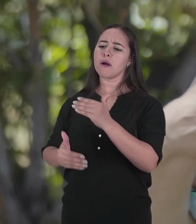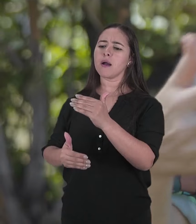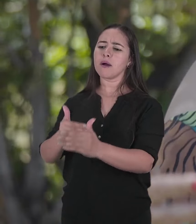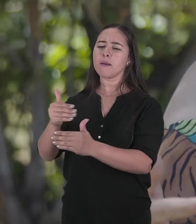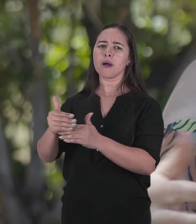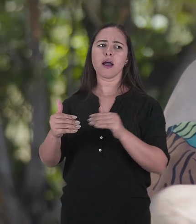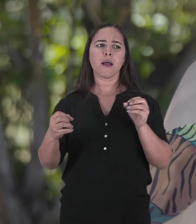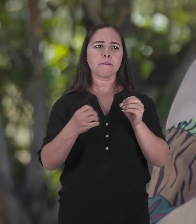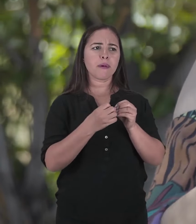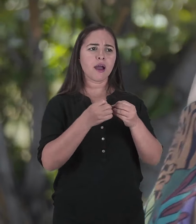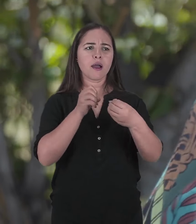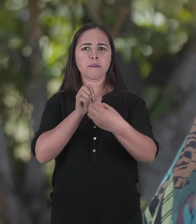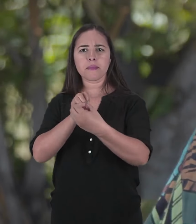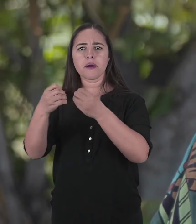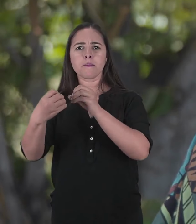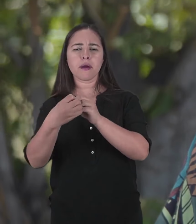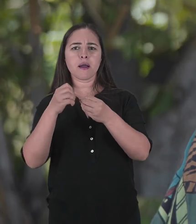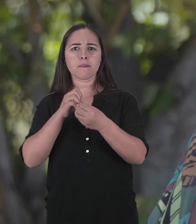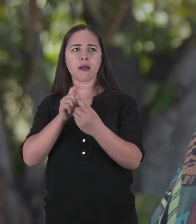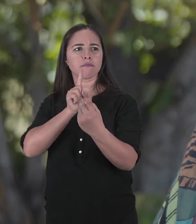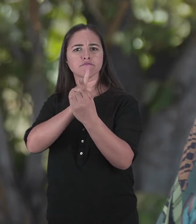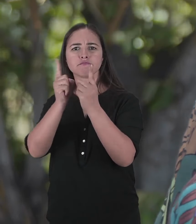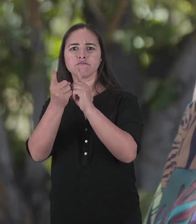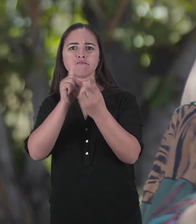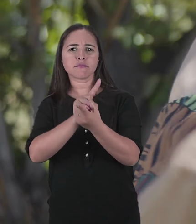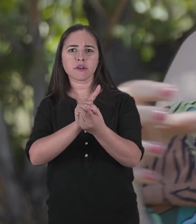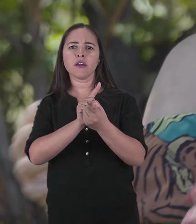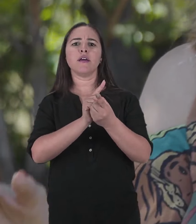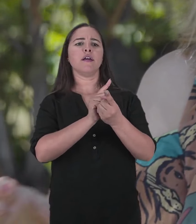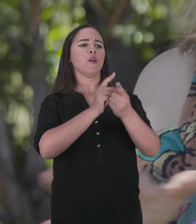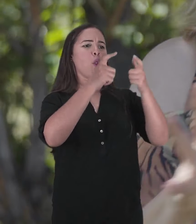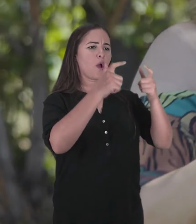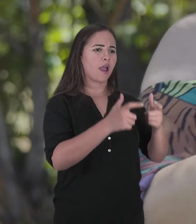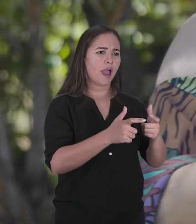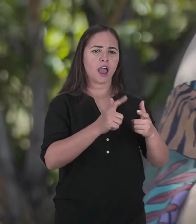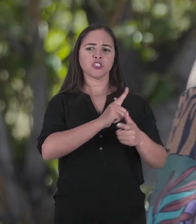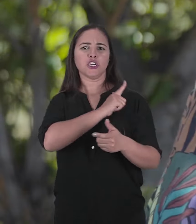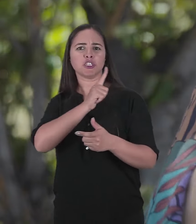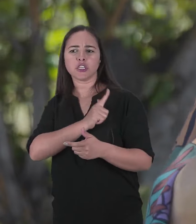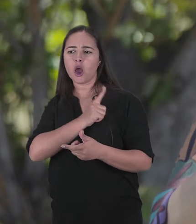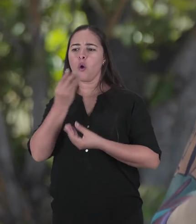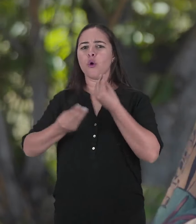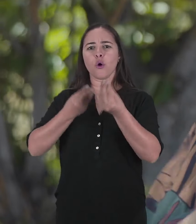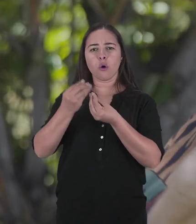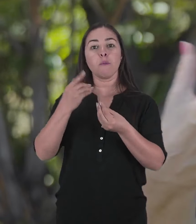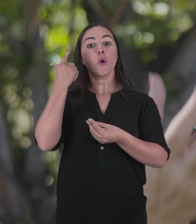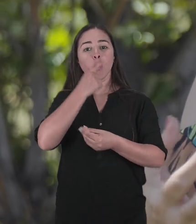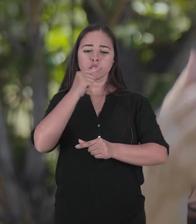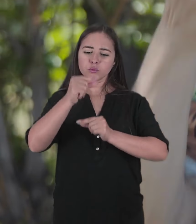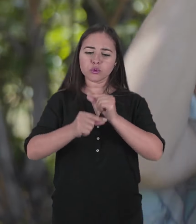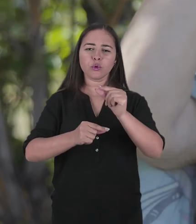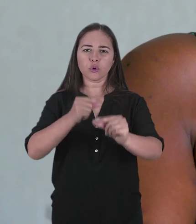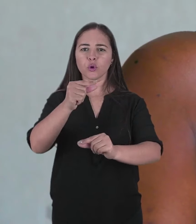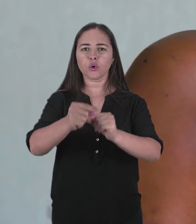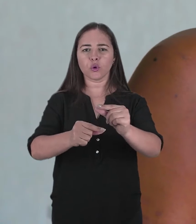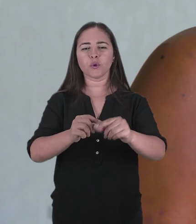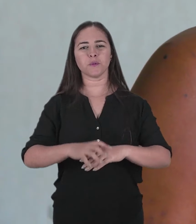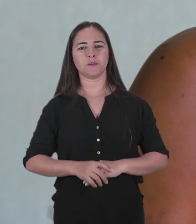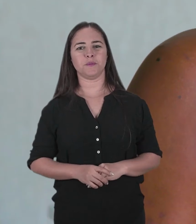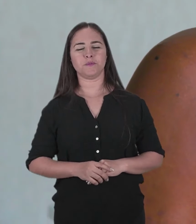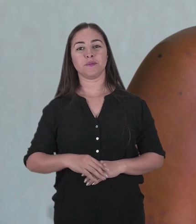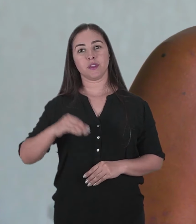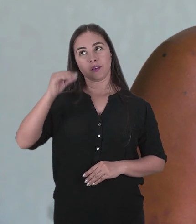múltiplas aproximações do nível central da gestão até o nível local, e aí a gente foi chegando aos poucos.